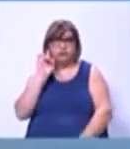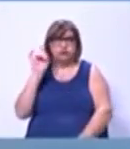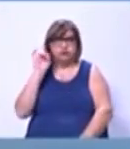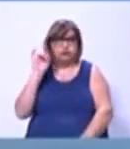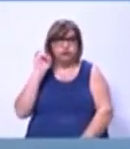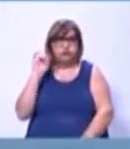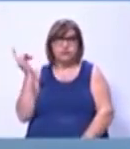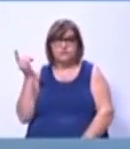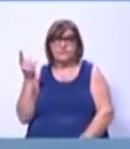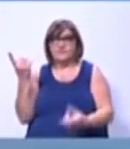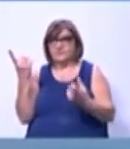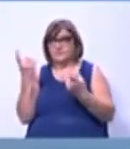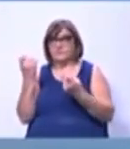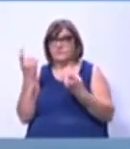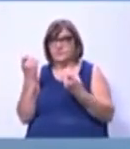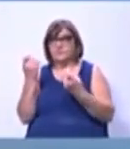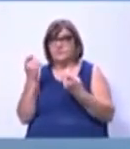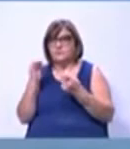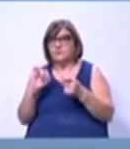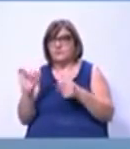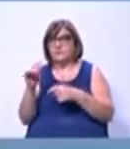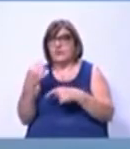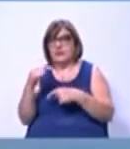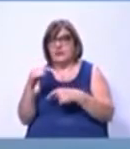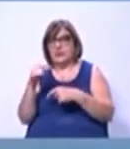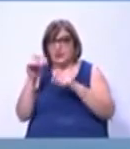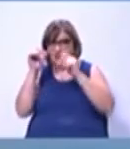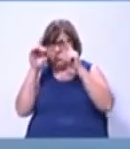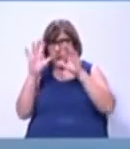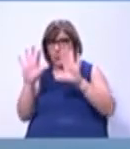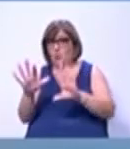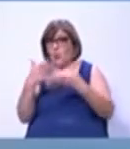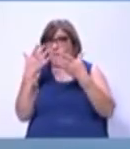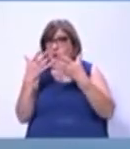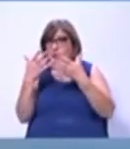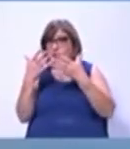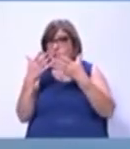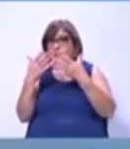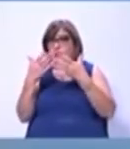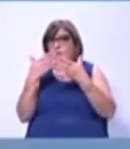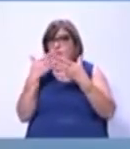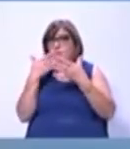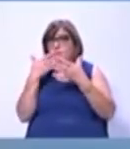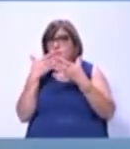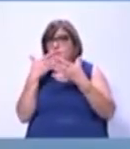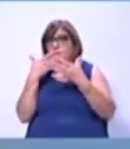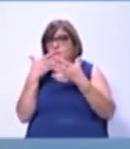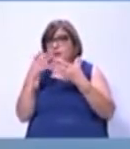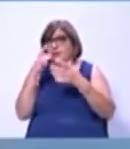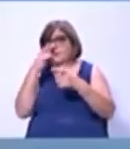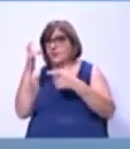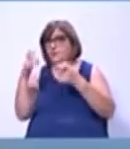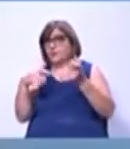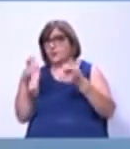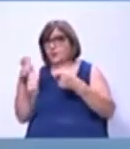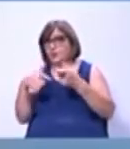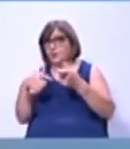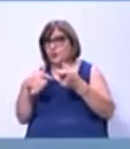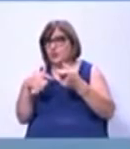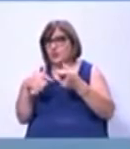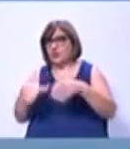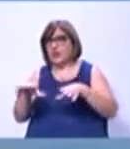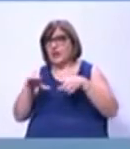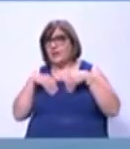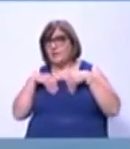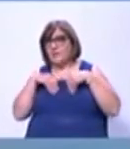importantes e que deveríamos mesmo terem atenção quando recorremos a pessoas que admitam